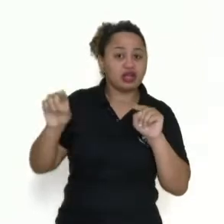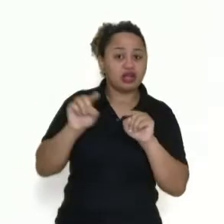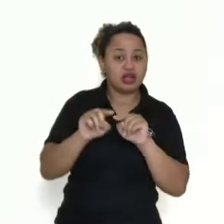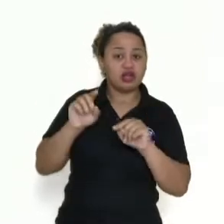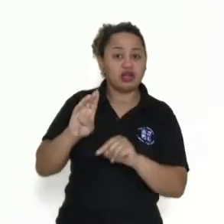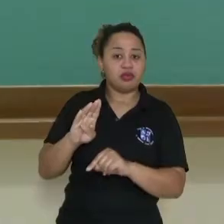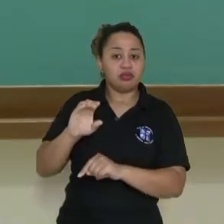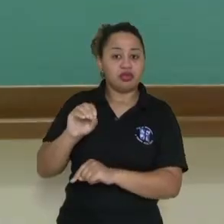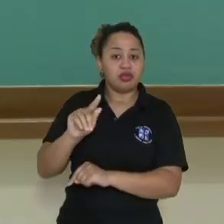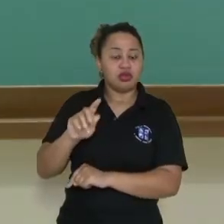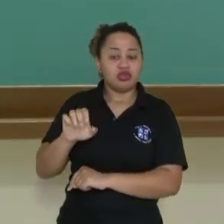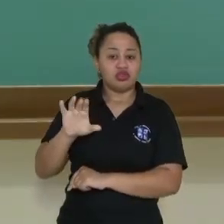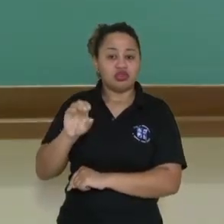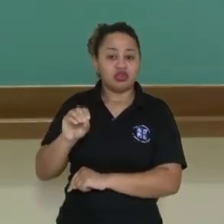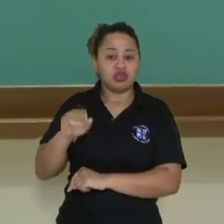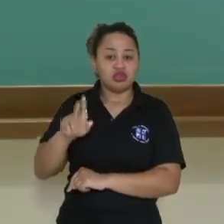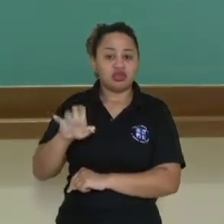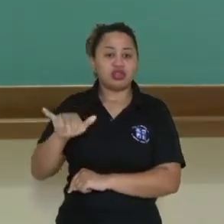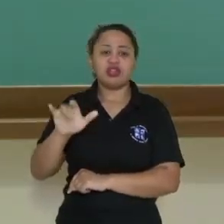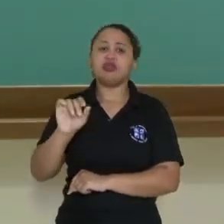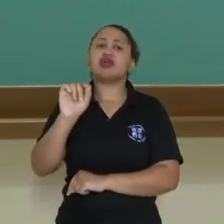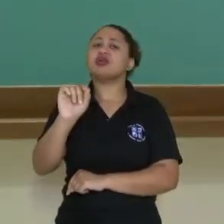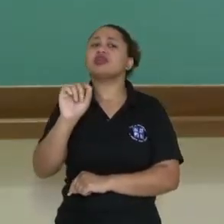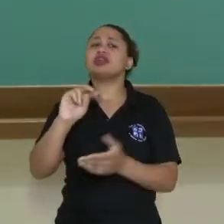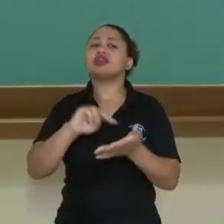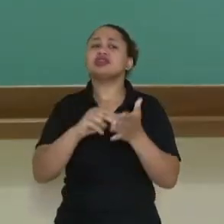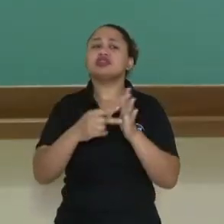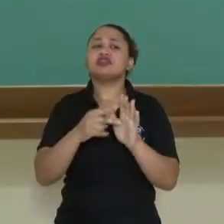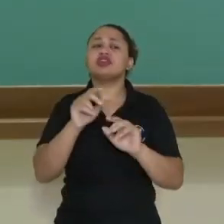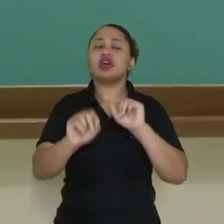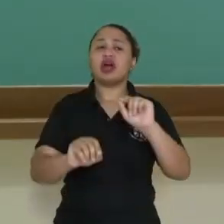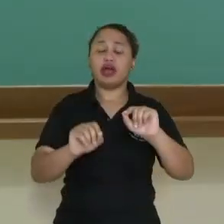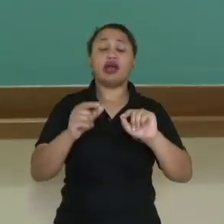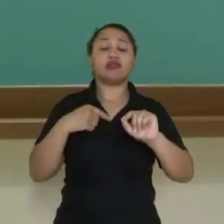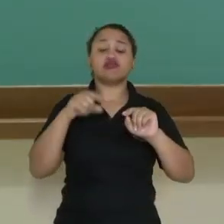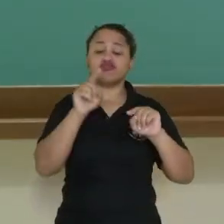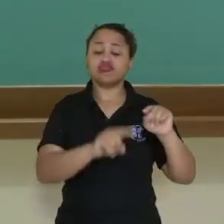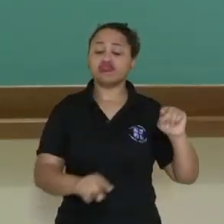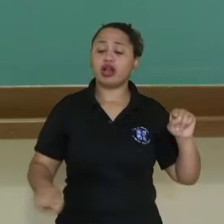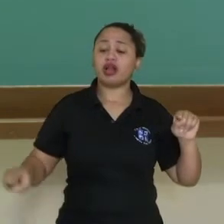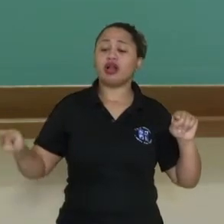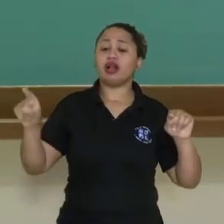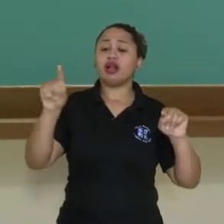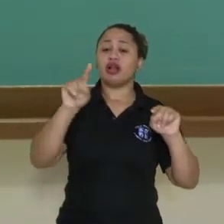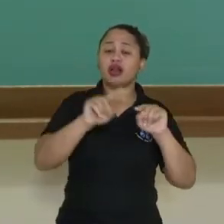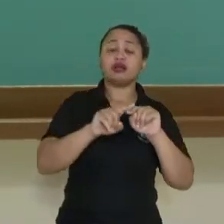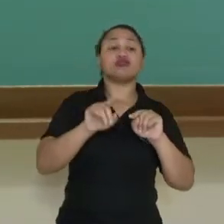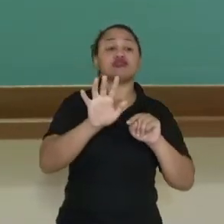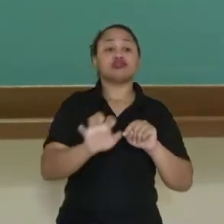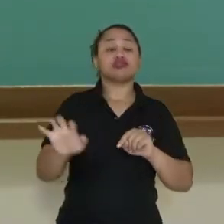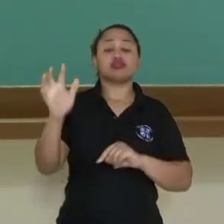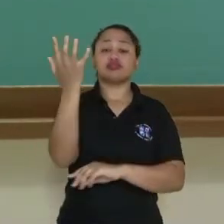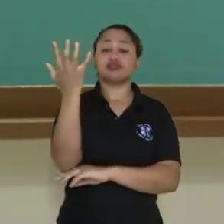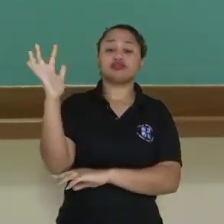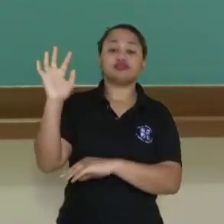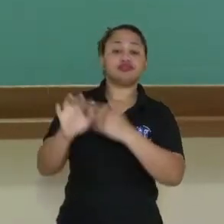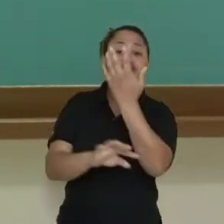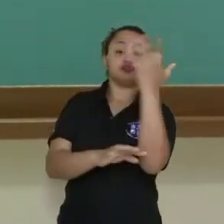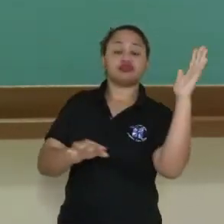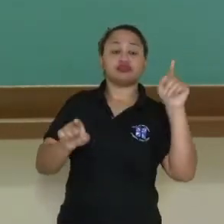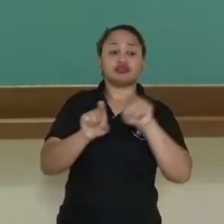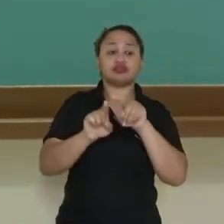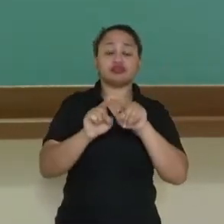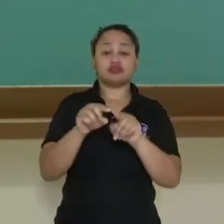biogeoquímico, né? O que é um ciclo biogeoquímico? Seria um ciclo entre ambiente e seres vivos,